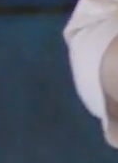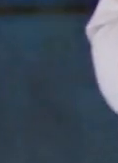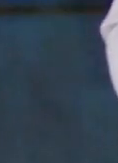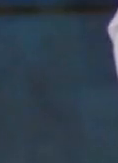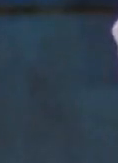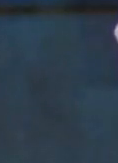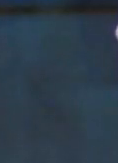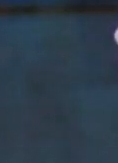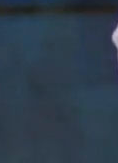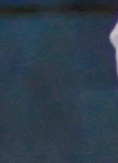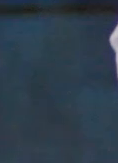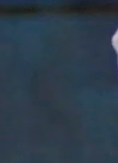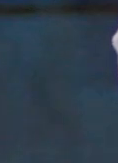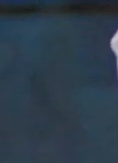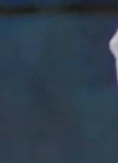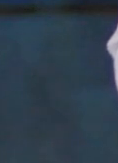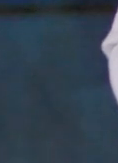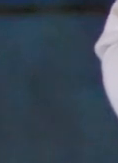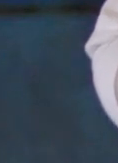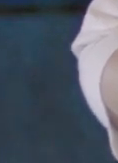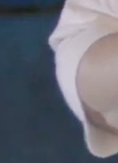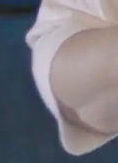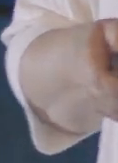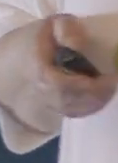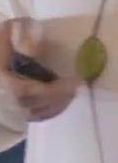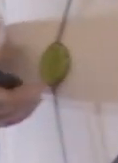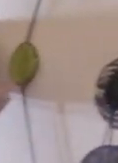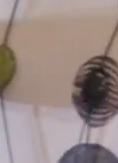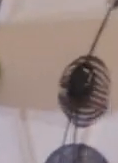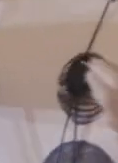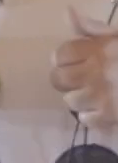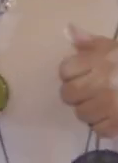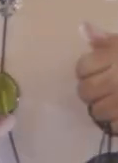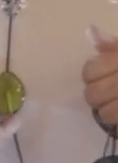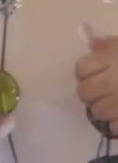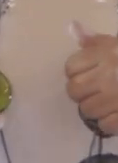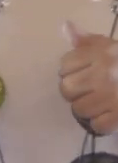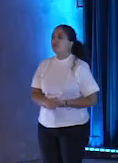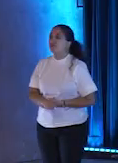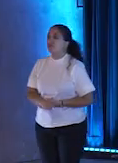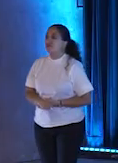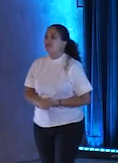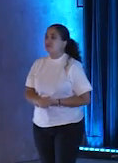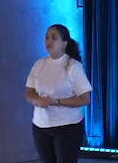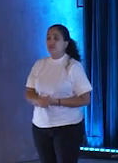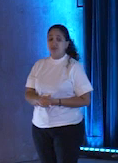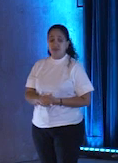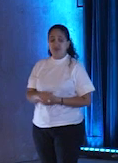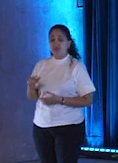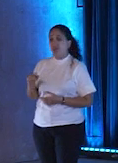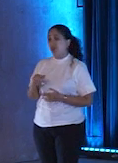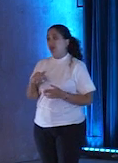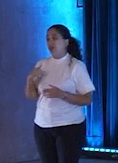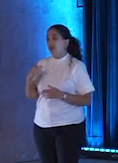conhecer, exibir-se para aqueles visitantes que provavelmente visitavam as casas. As